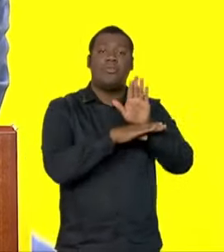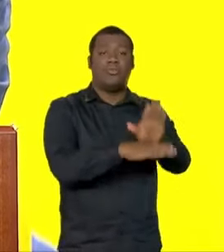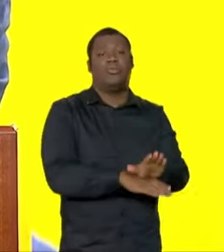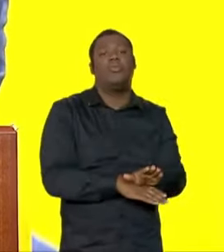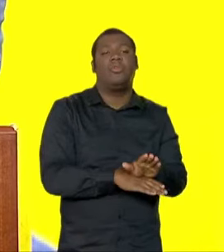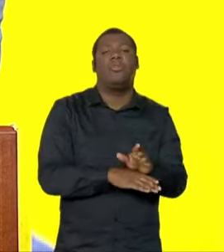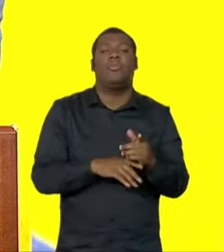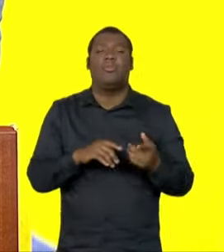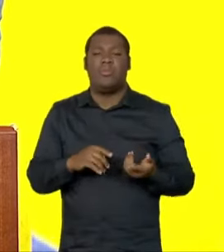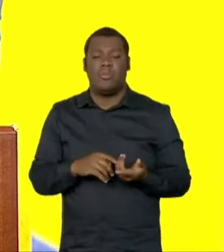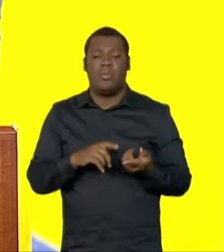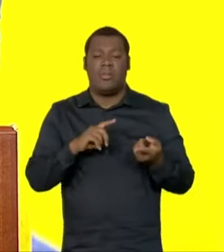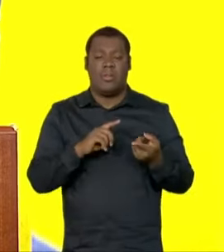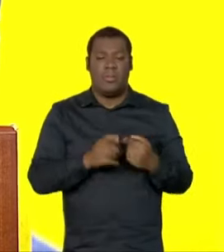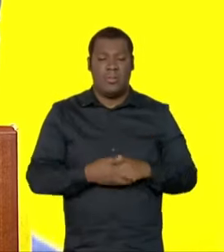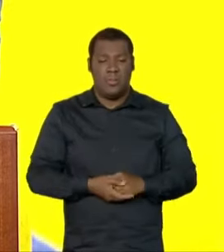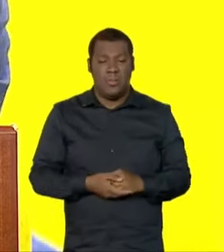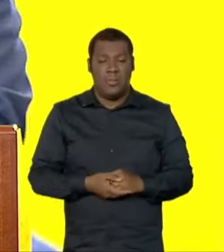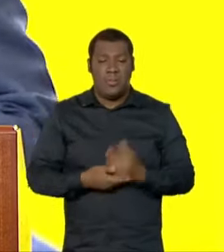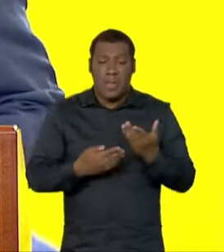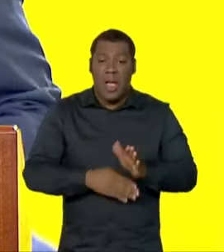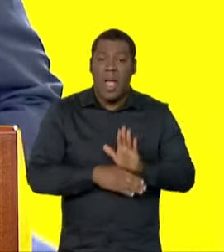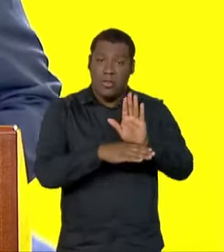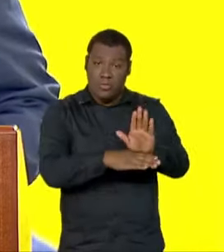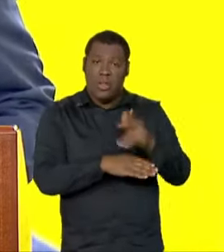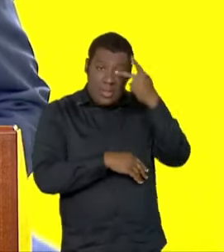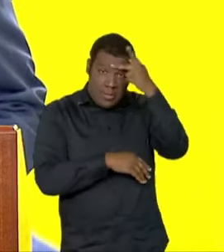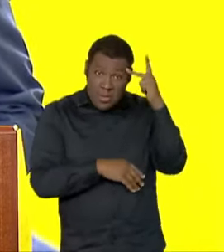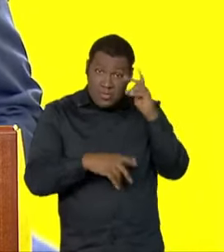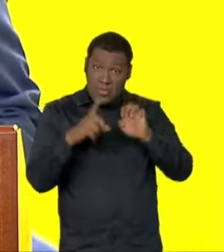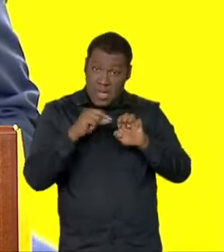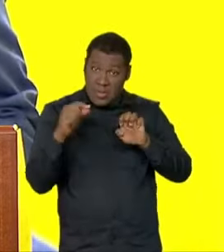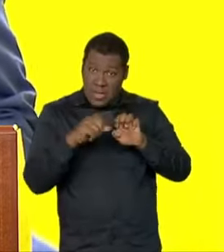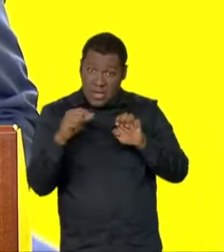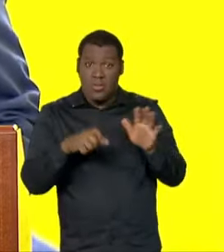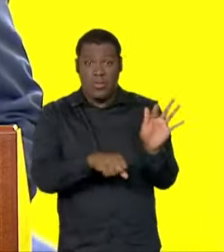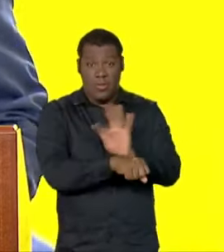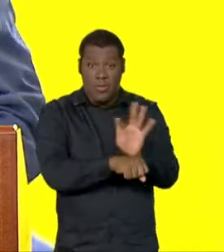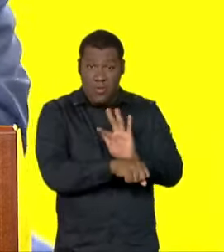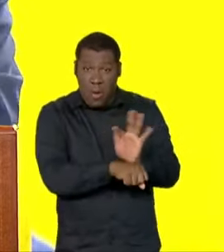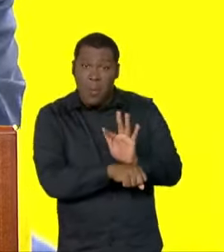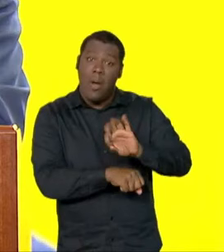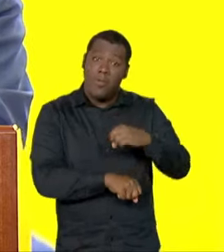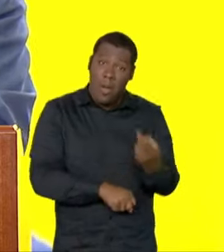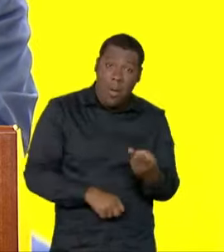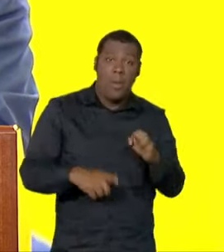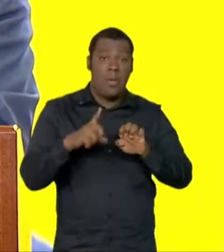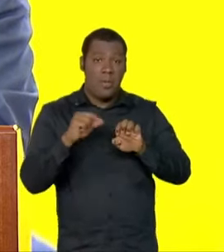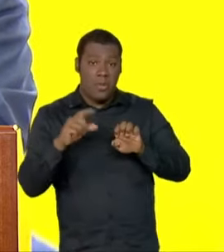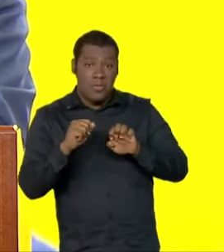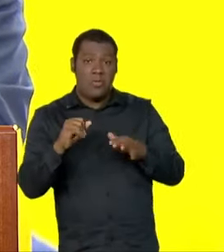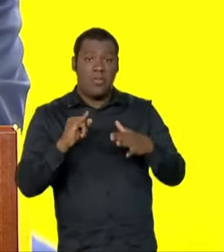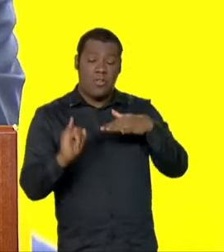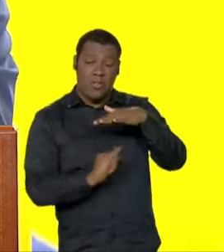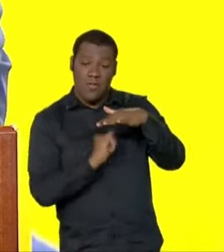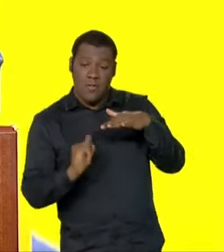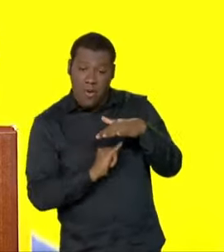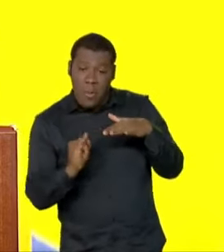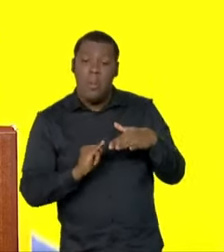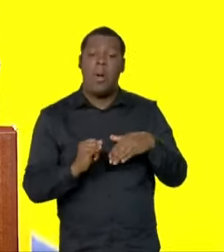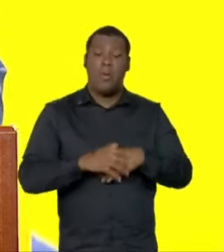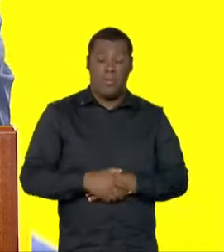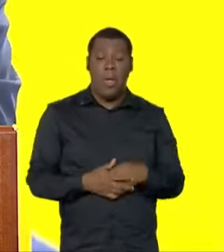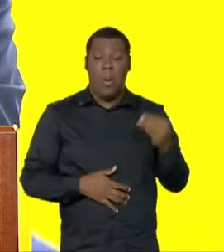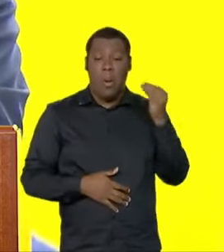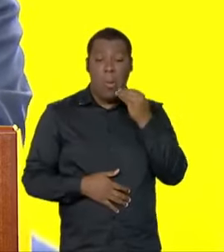primeiro negócio e para os que já têm um negócio, formal ou informal, para que dê passos mais largos e